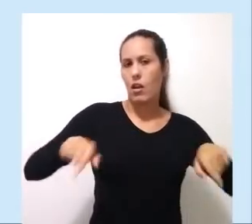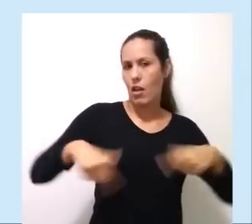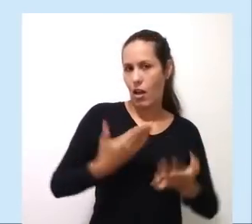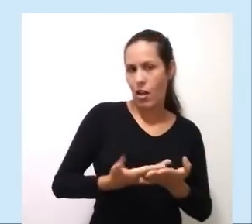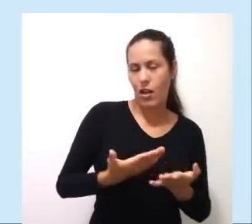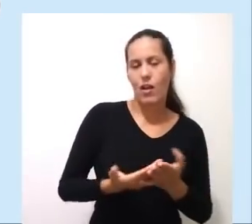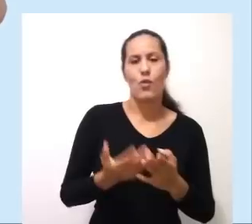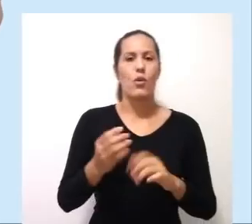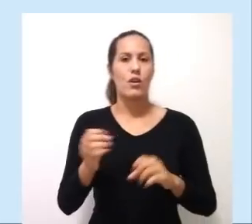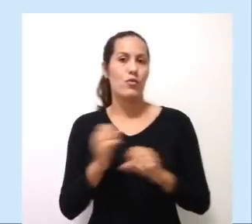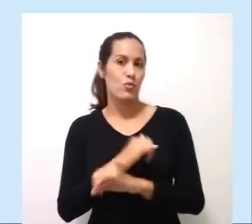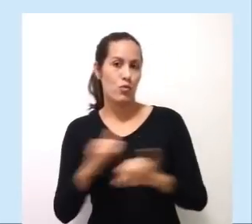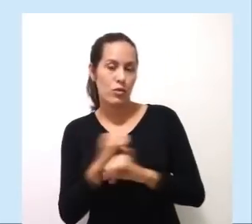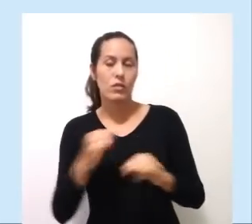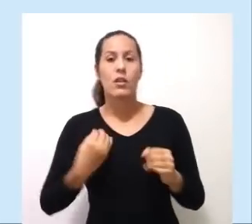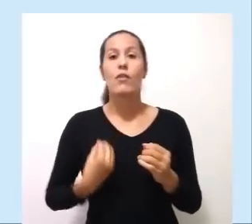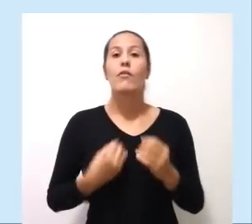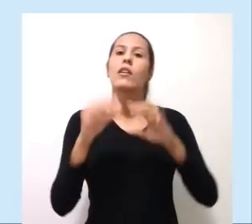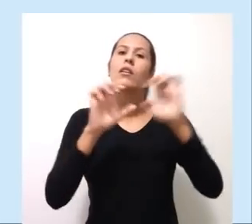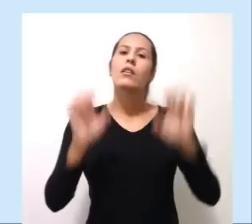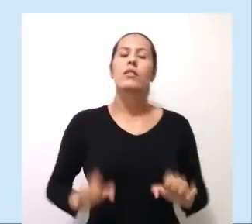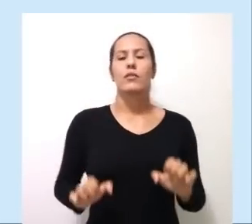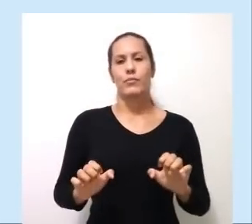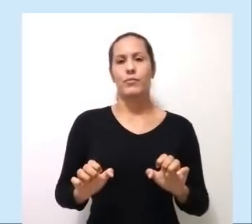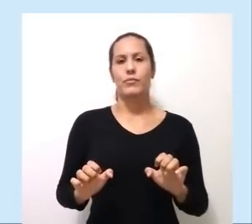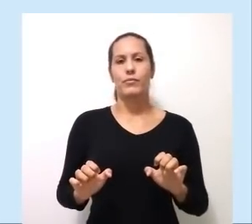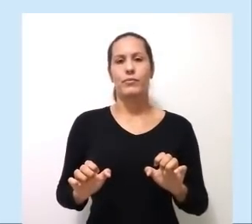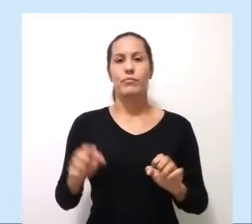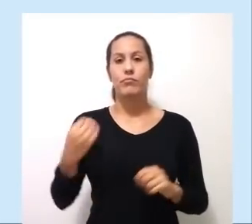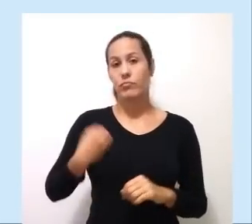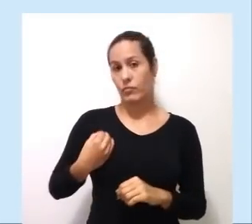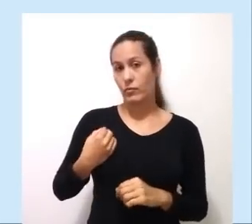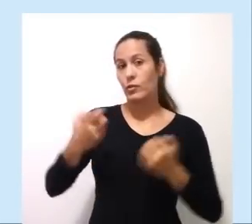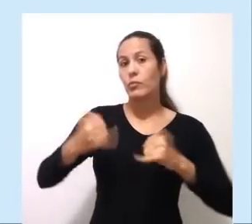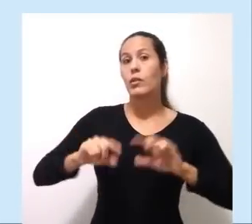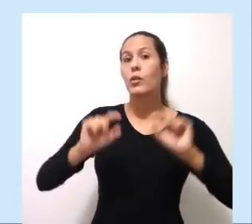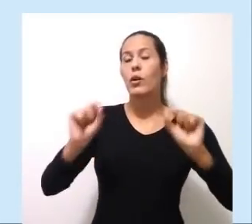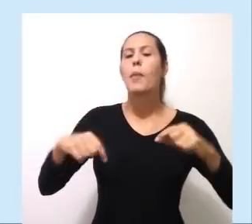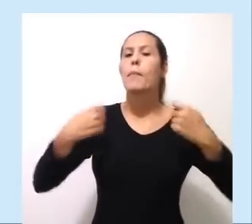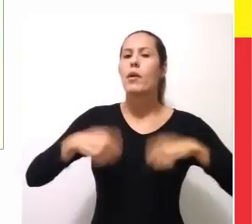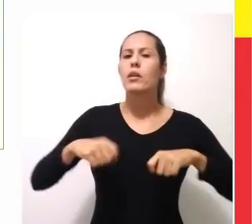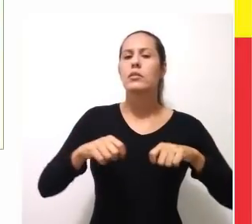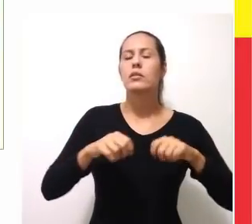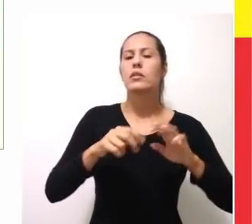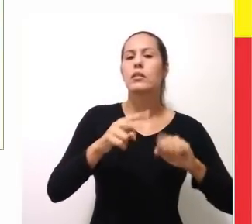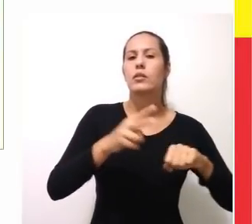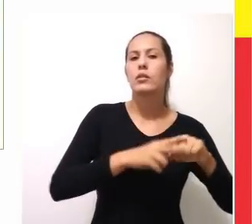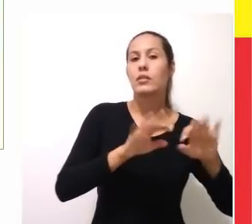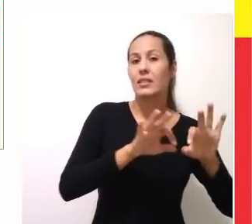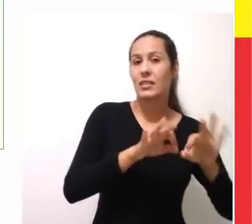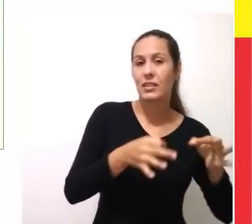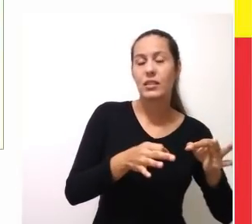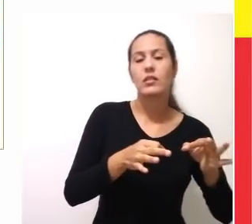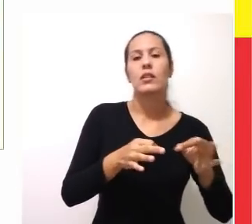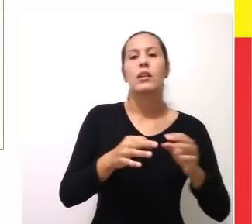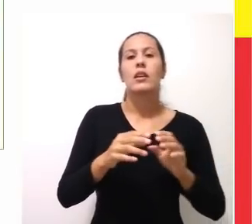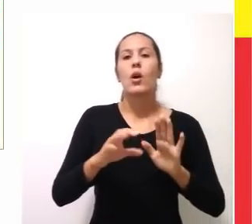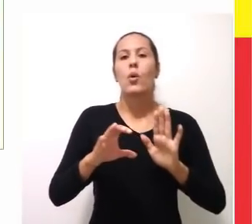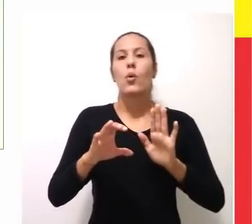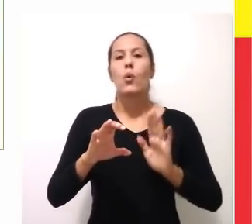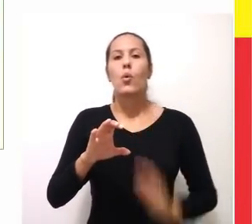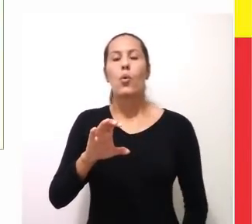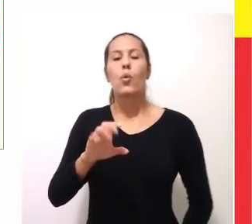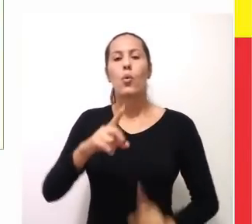uma notícia, certo? Então, há uma estrutura. E essa estrutura, está dizendo aí, tem que ser simplificada e há um código